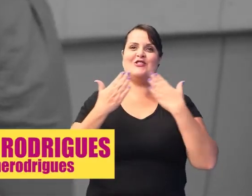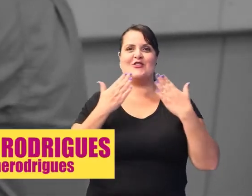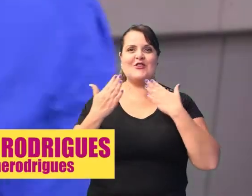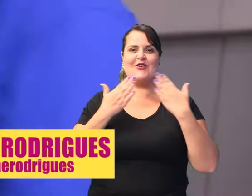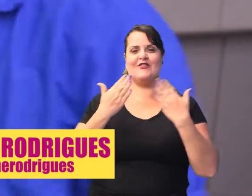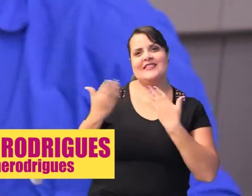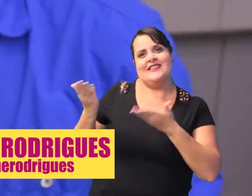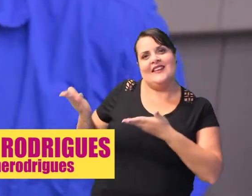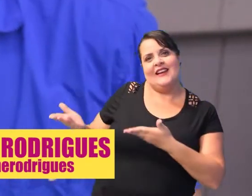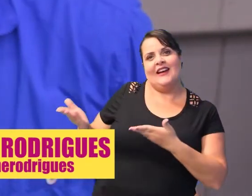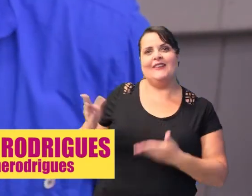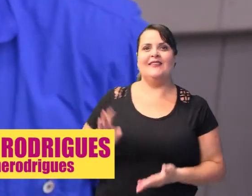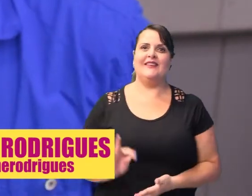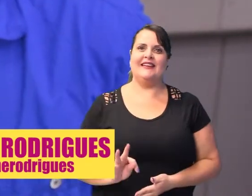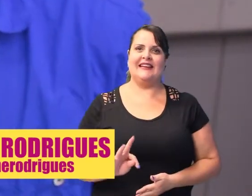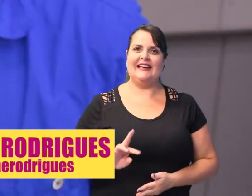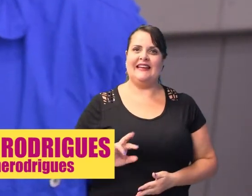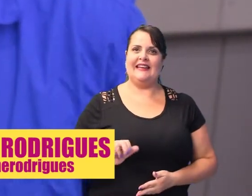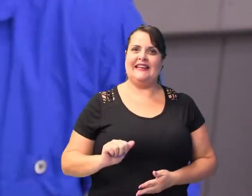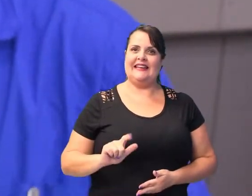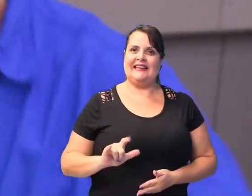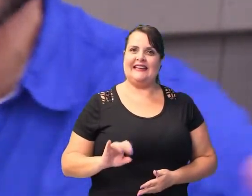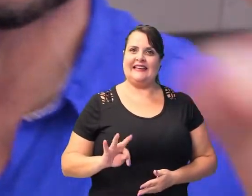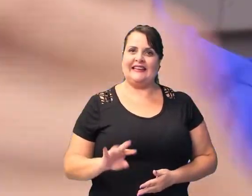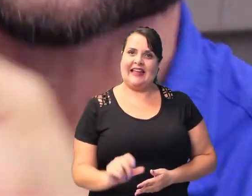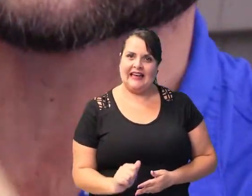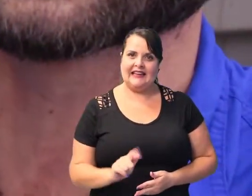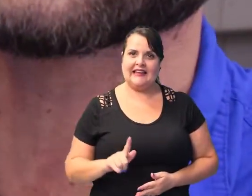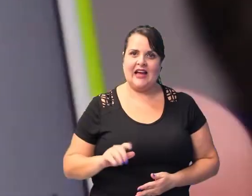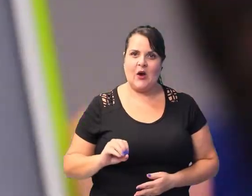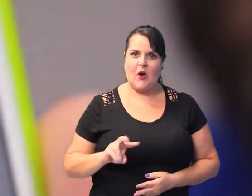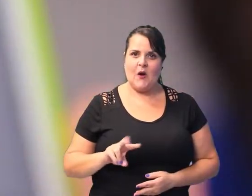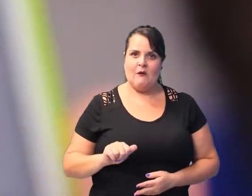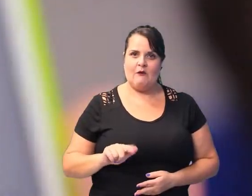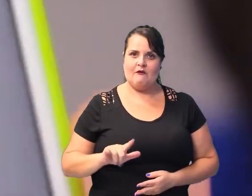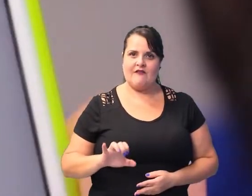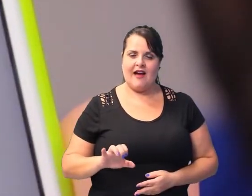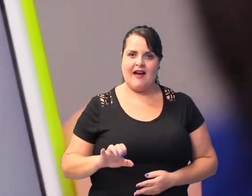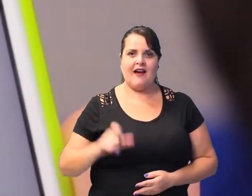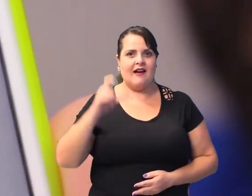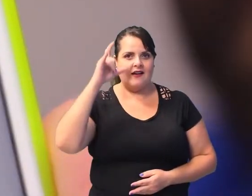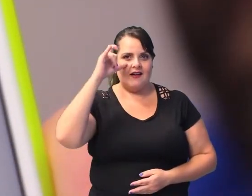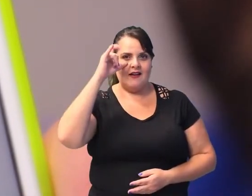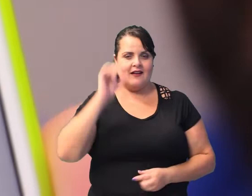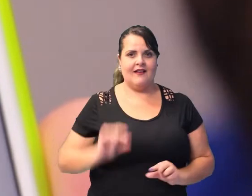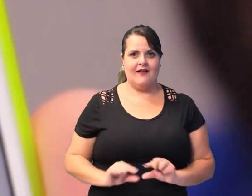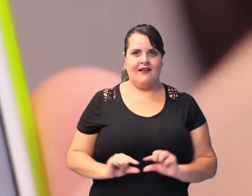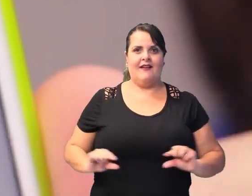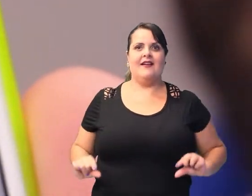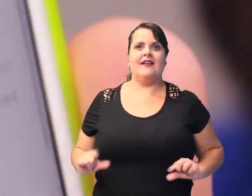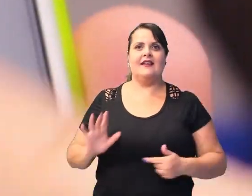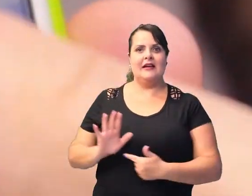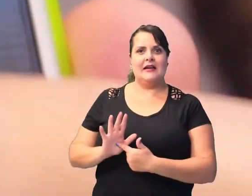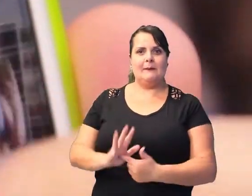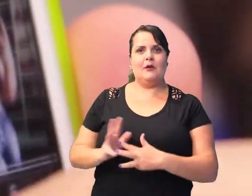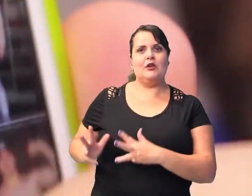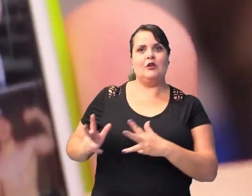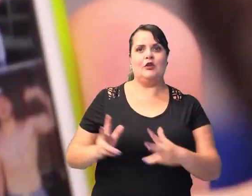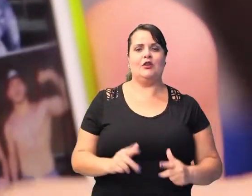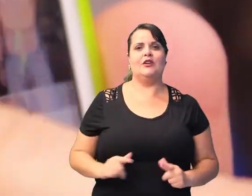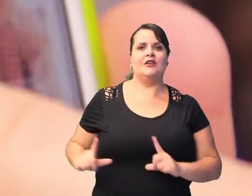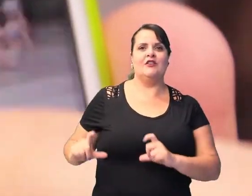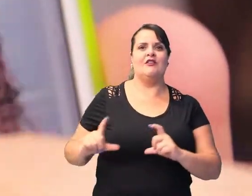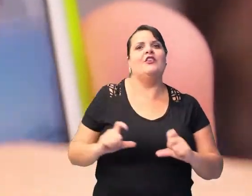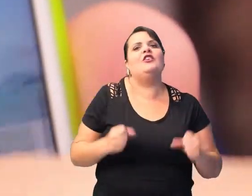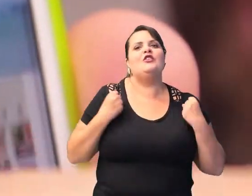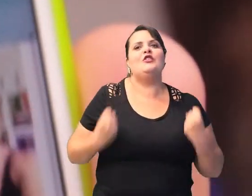aparecer amanhã estamos conversando com talita gol vale que você pode conhecer o instagram esse o perfil dela rouba talita gol vale tem o dia-a-dia de